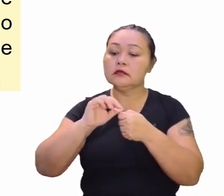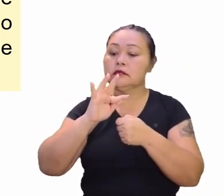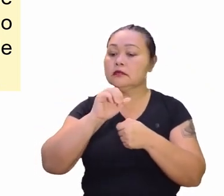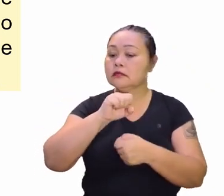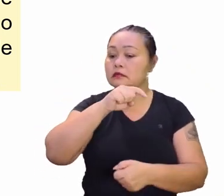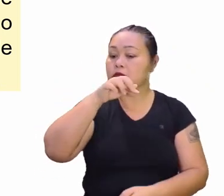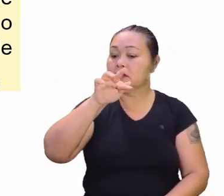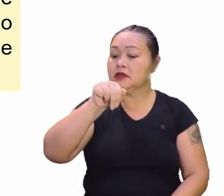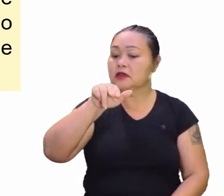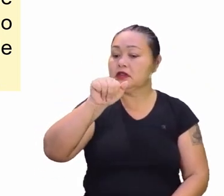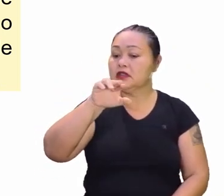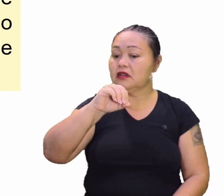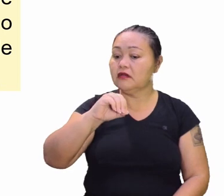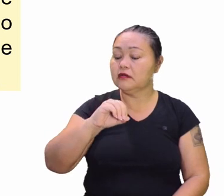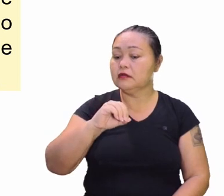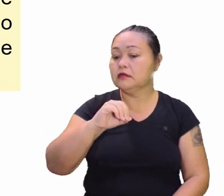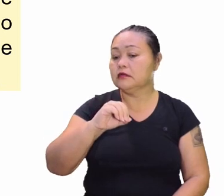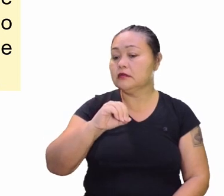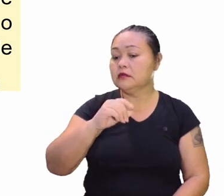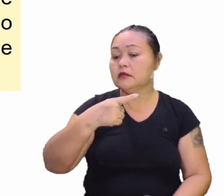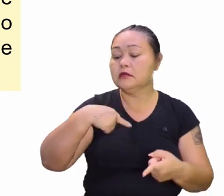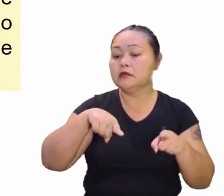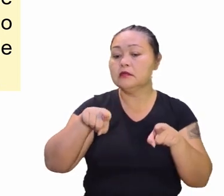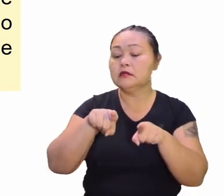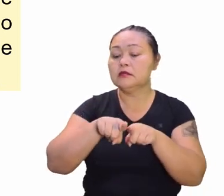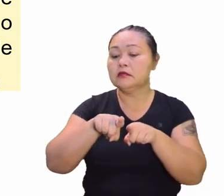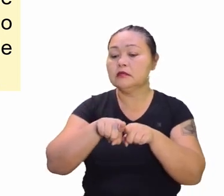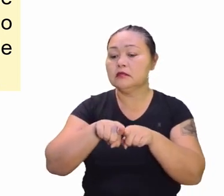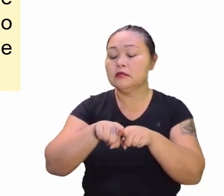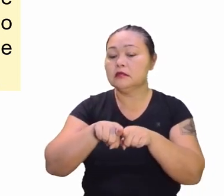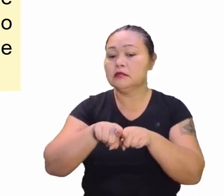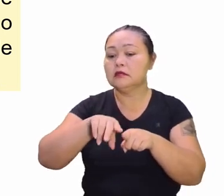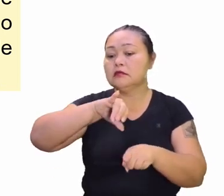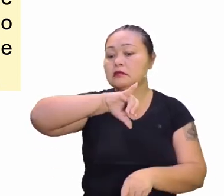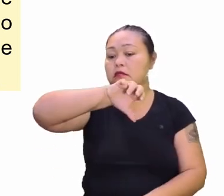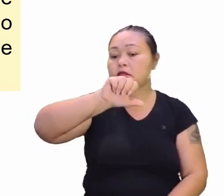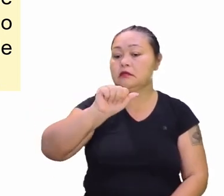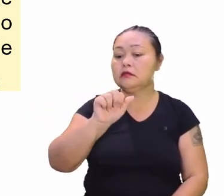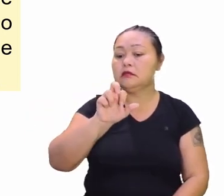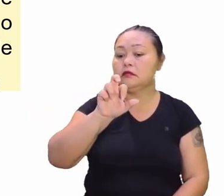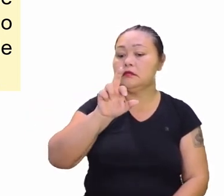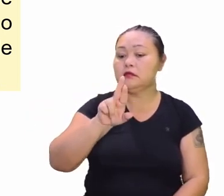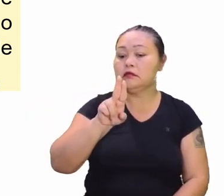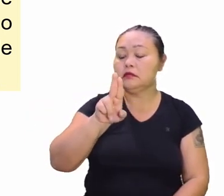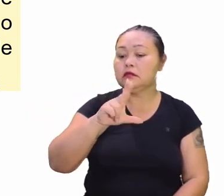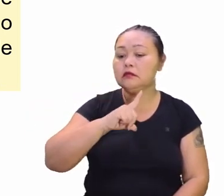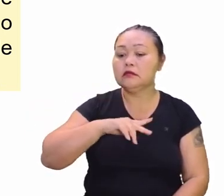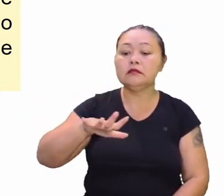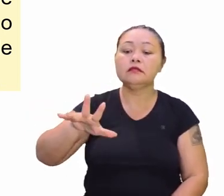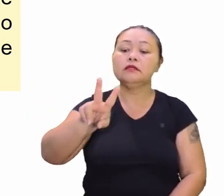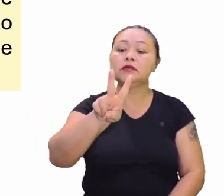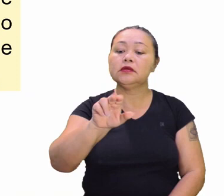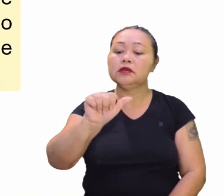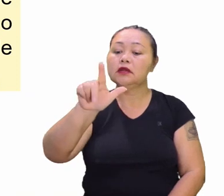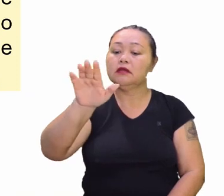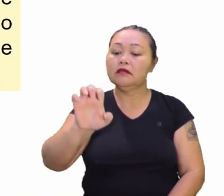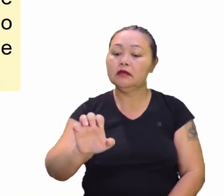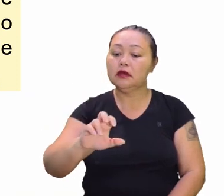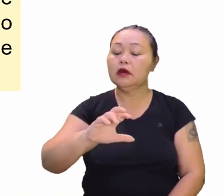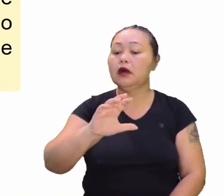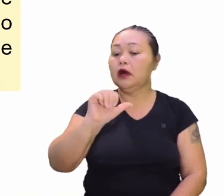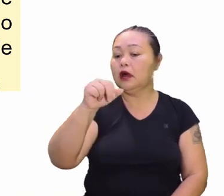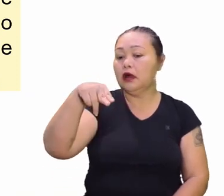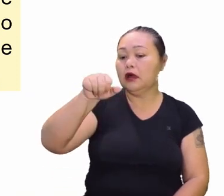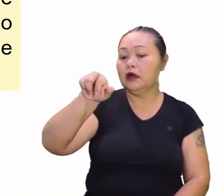do Guaporé, a Reserva Biológica do Jaru, que compreende Vale do Anari,